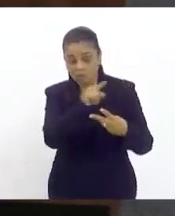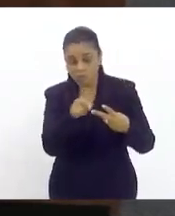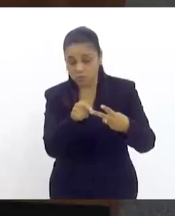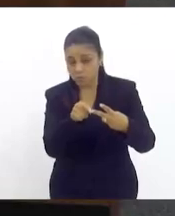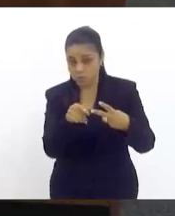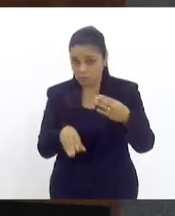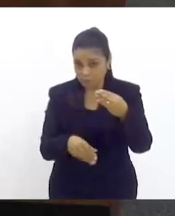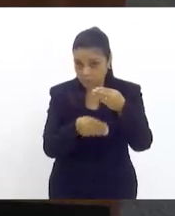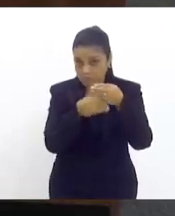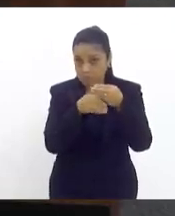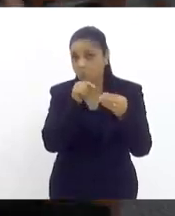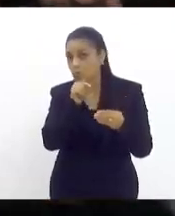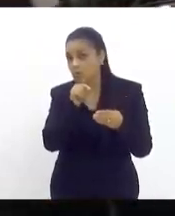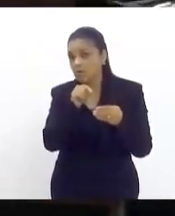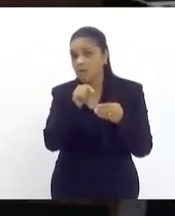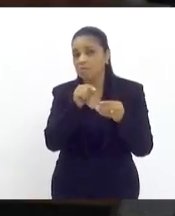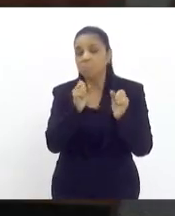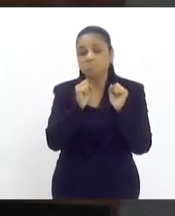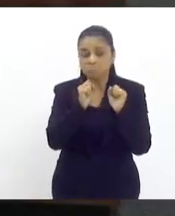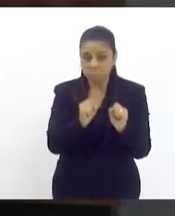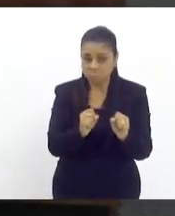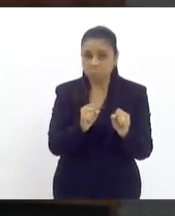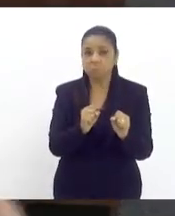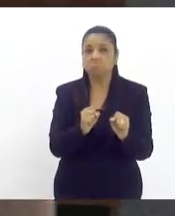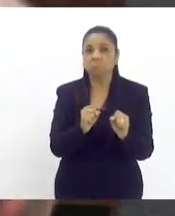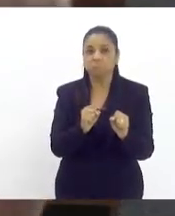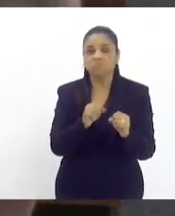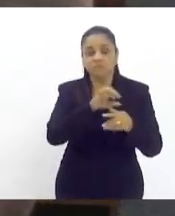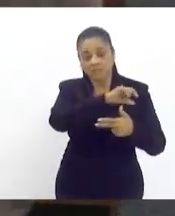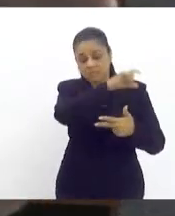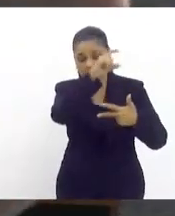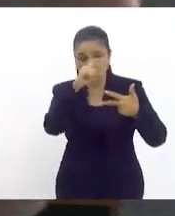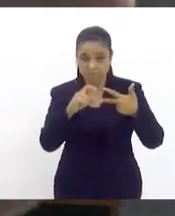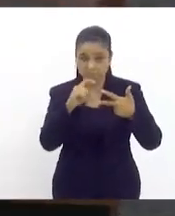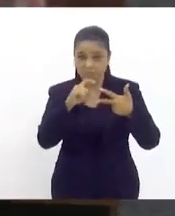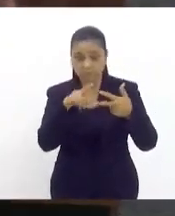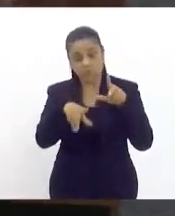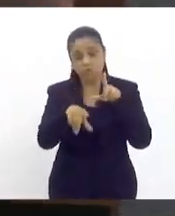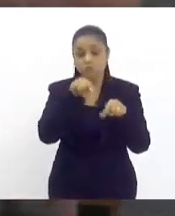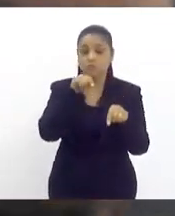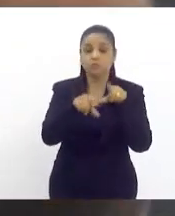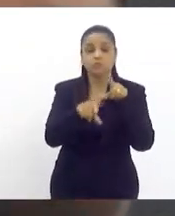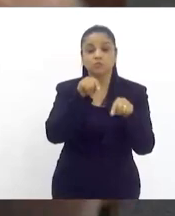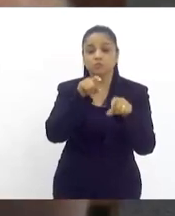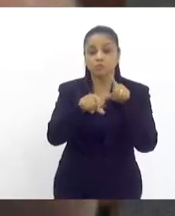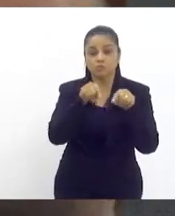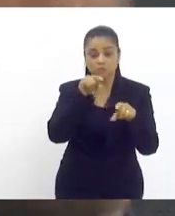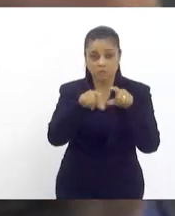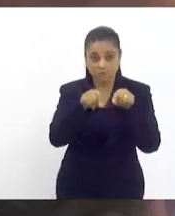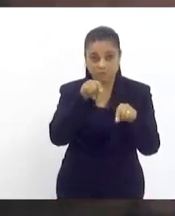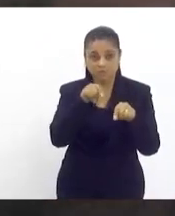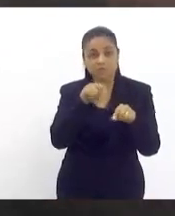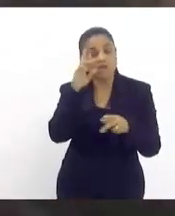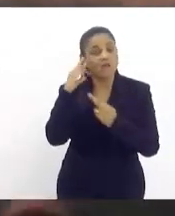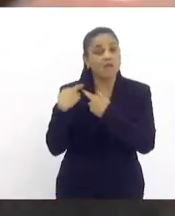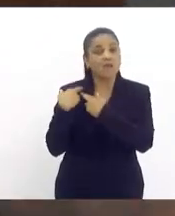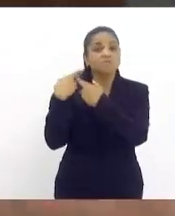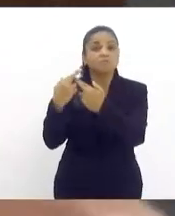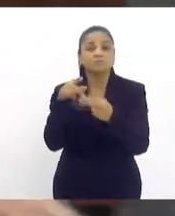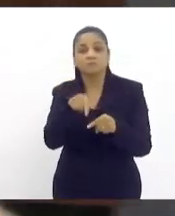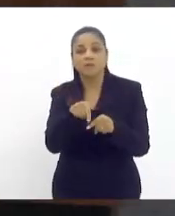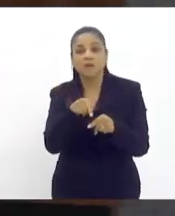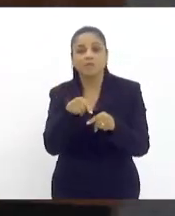para permitir que o poder executivo selecione qual entidade será responsável para